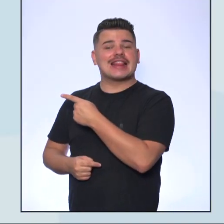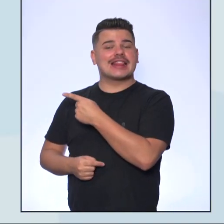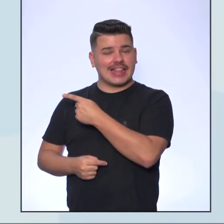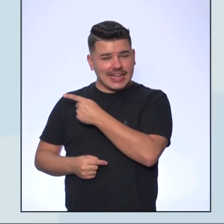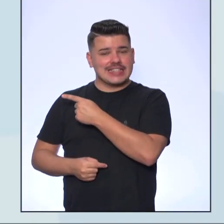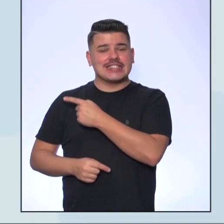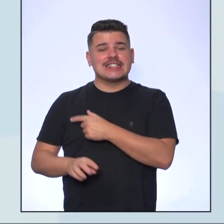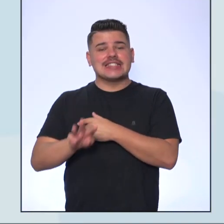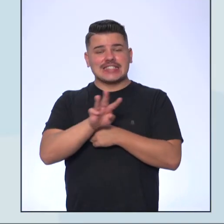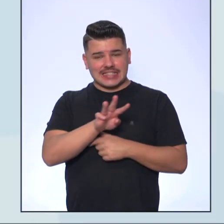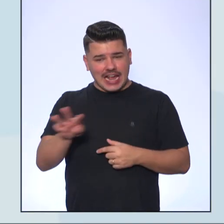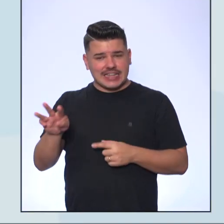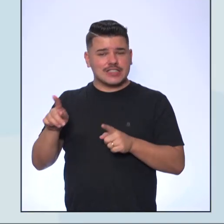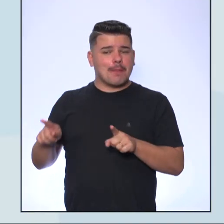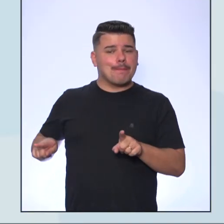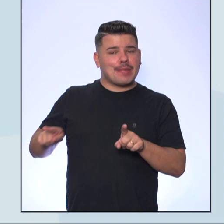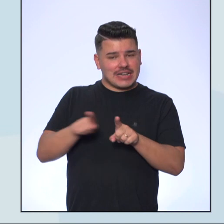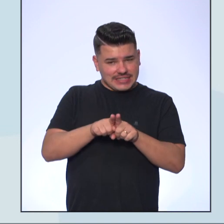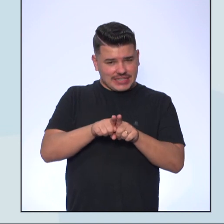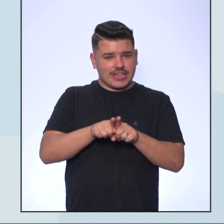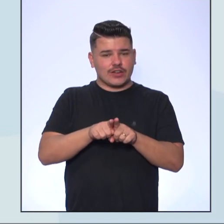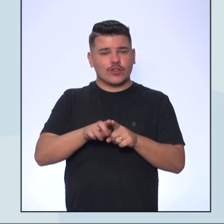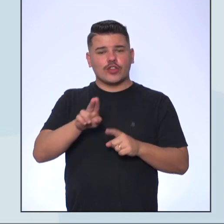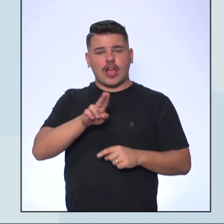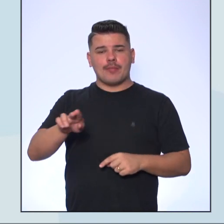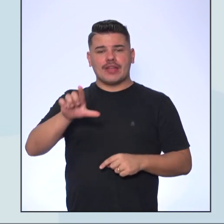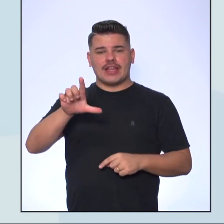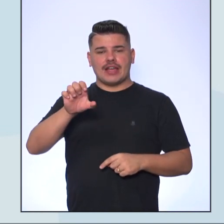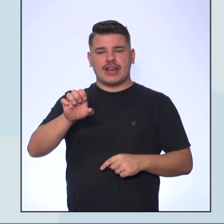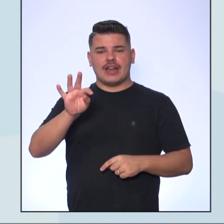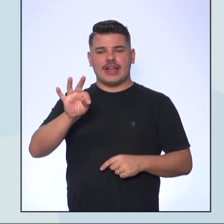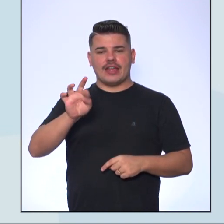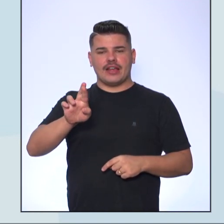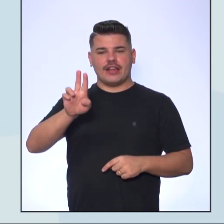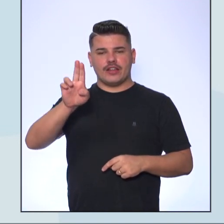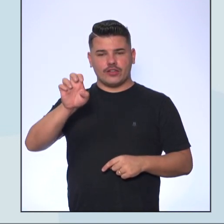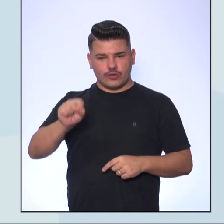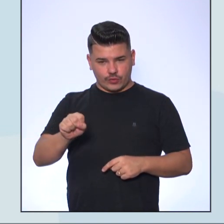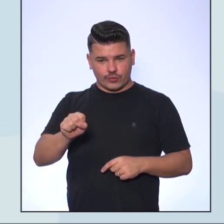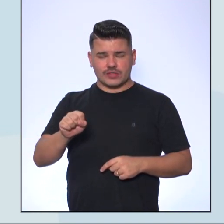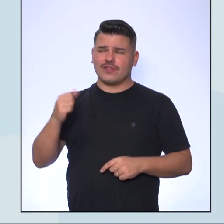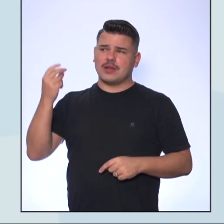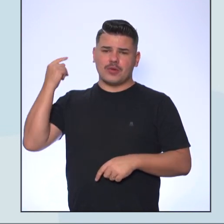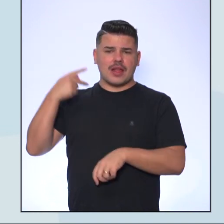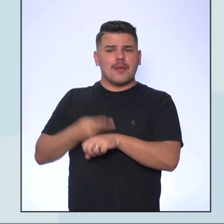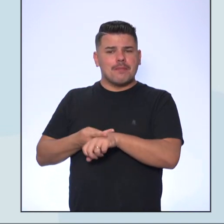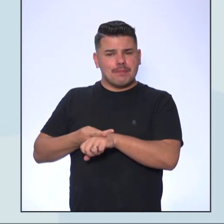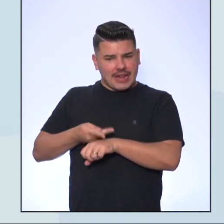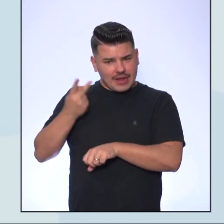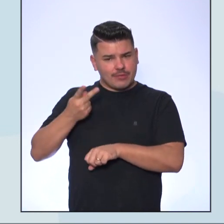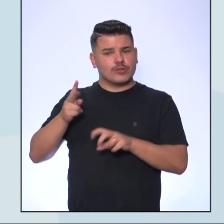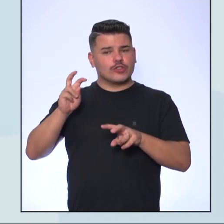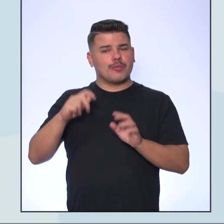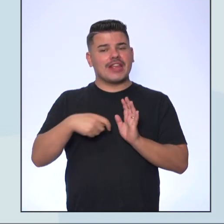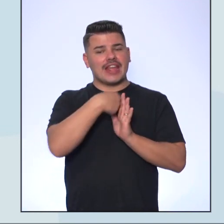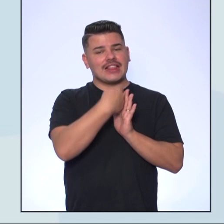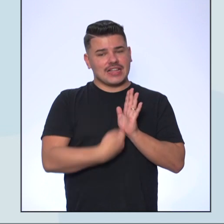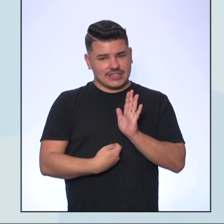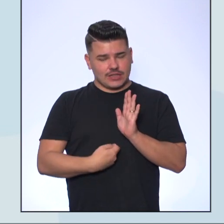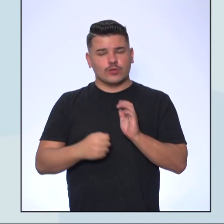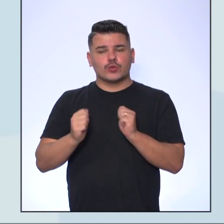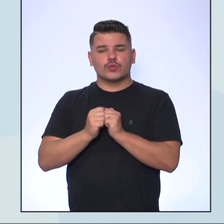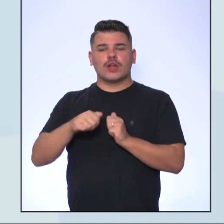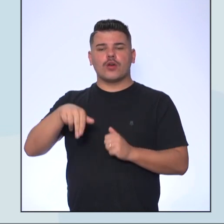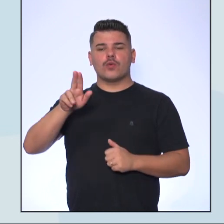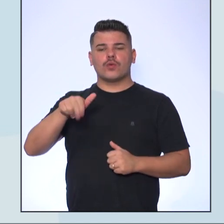que é parceira nossa, que é a chamada Letros. Inclusive, ela foi super premiada agora sobre redação, ela foi premiada na Unesco como